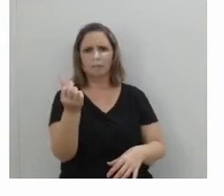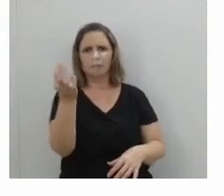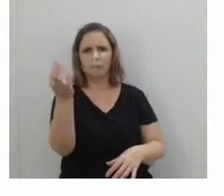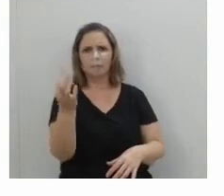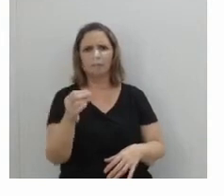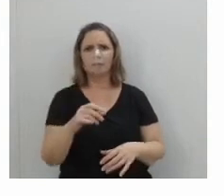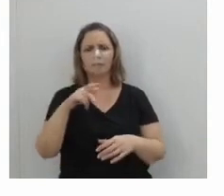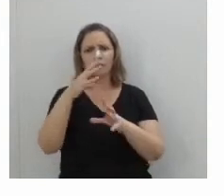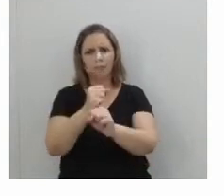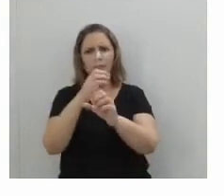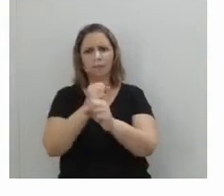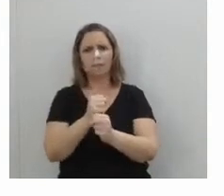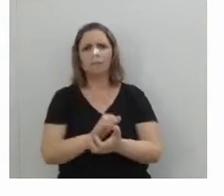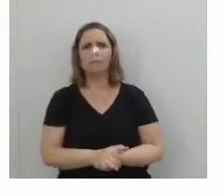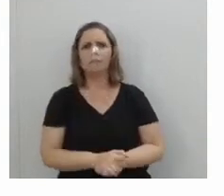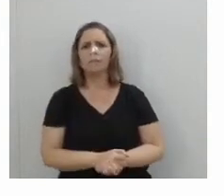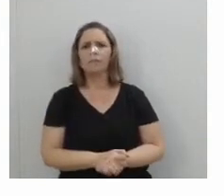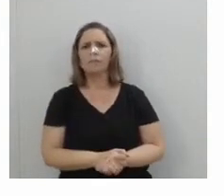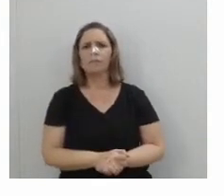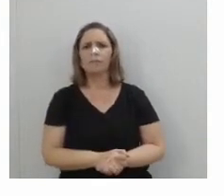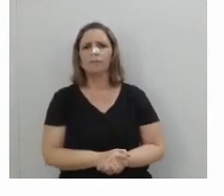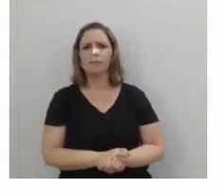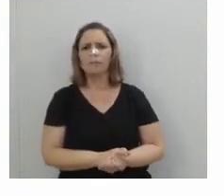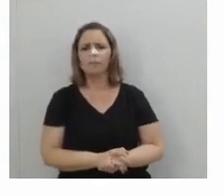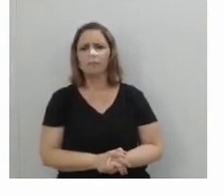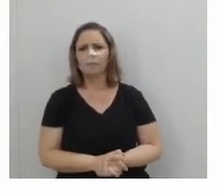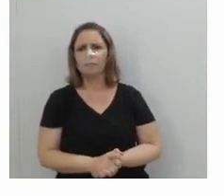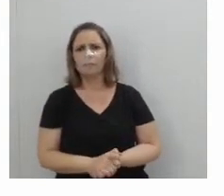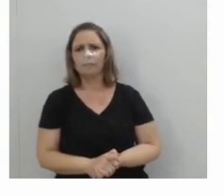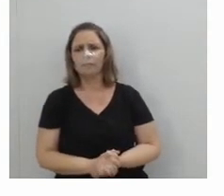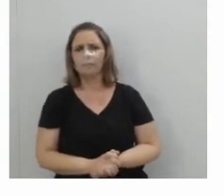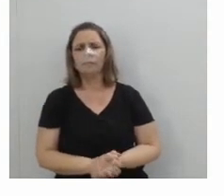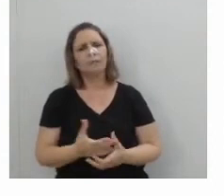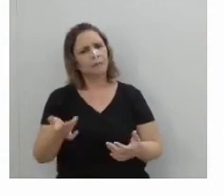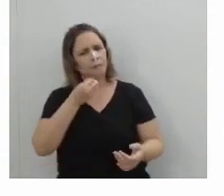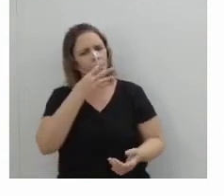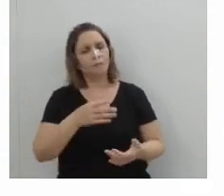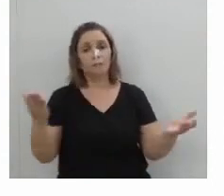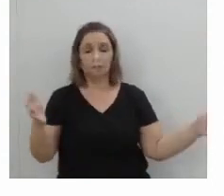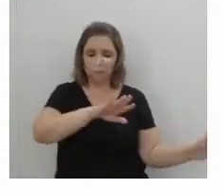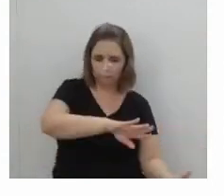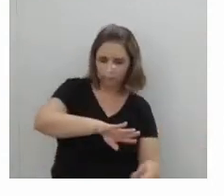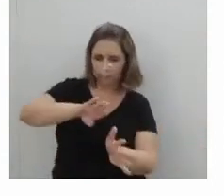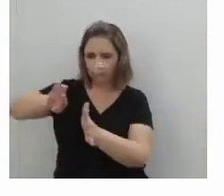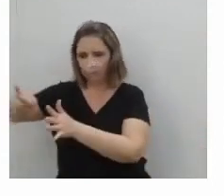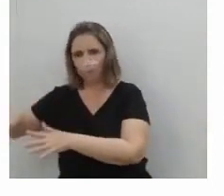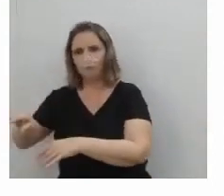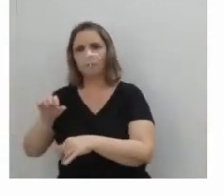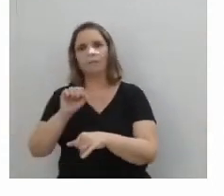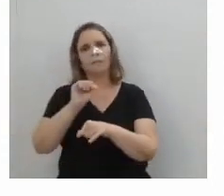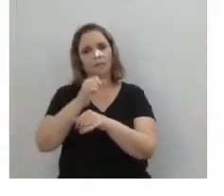3.160 pontos marcados. Olha aí como a nossa Hortência arrasa, né? Vamos conhecer agora, dar uma parada